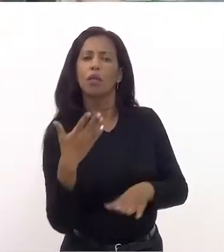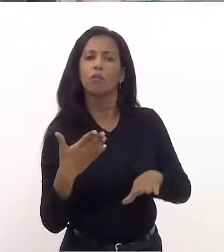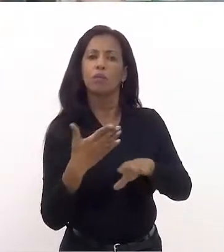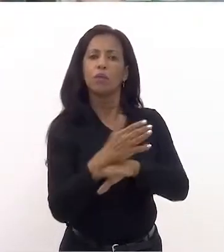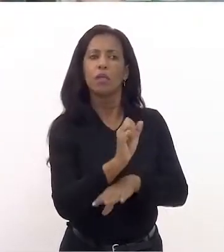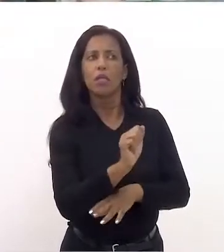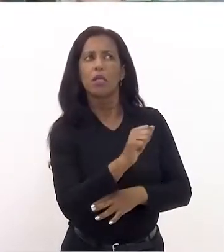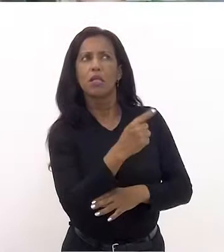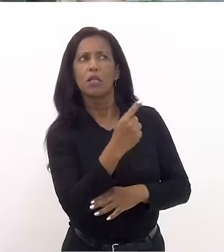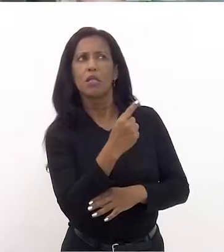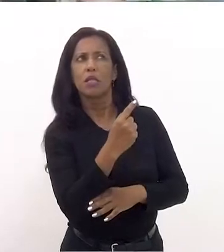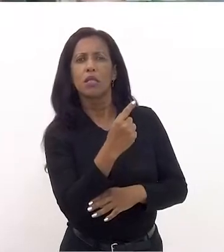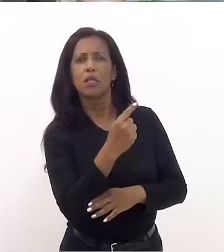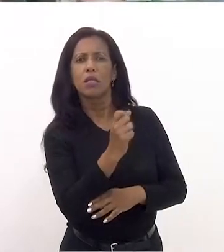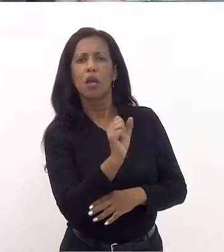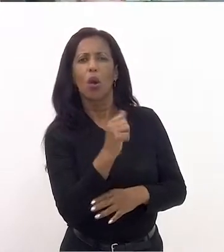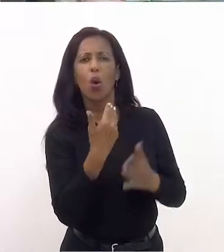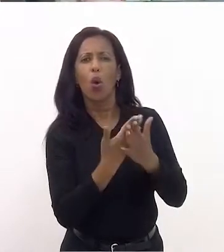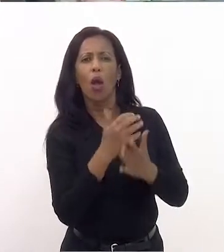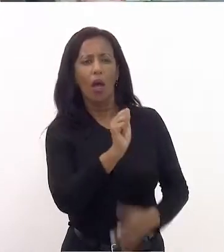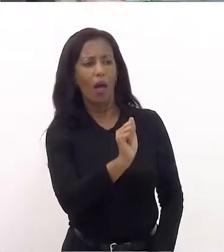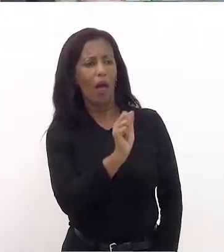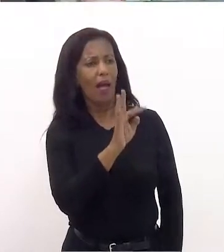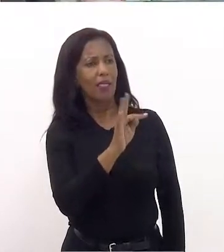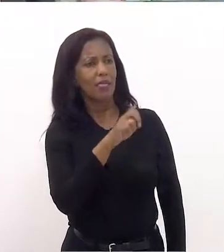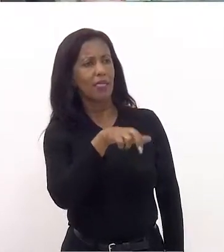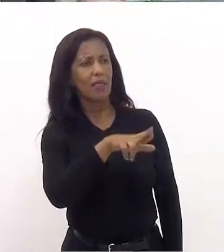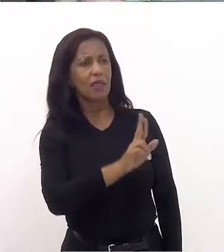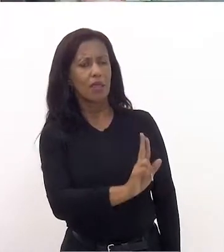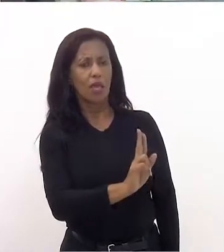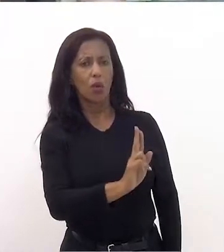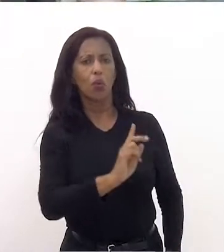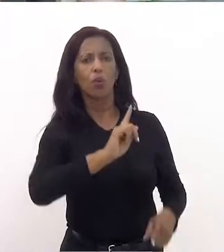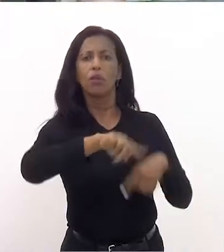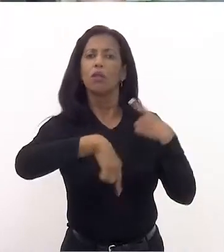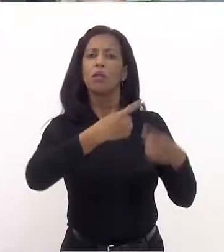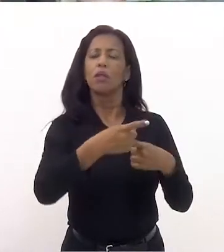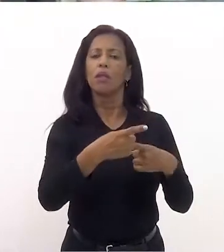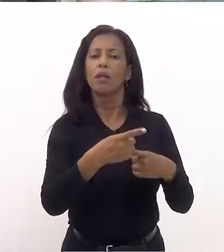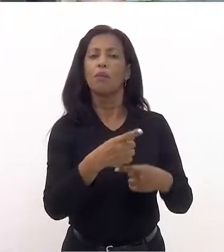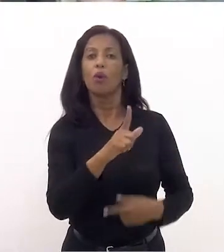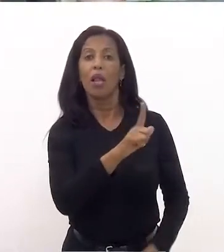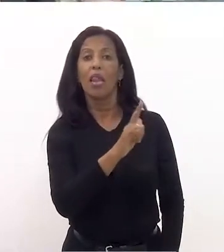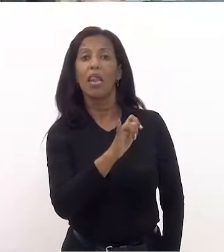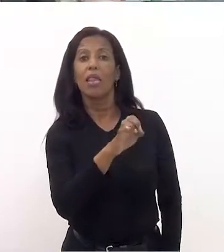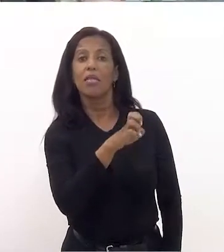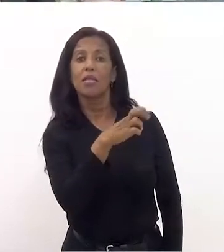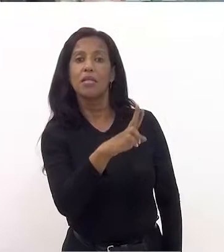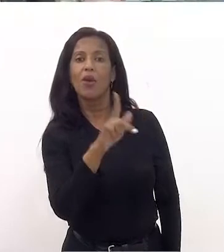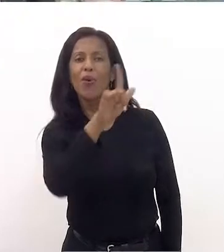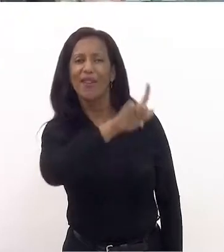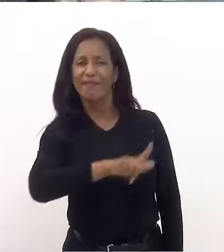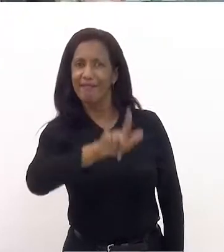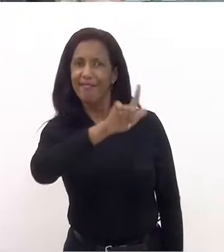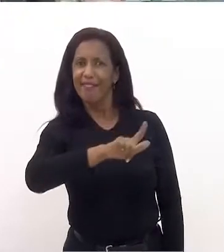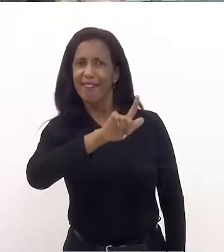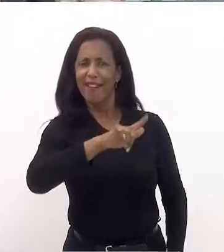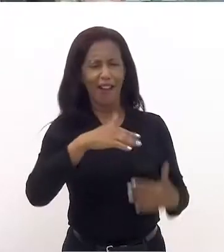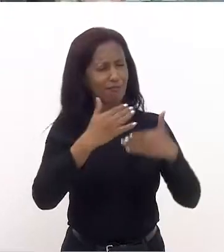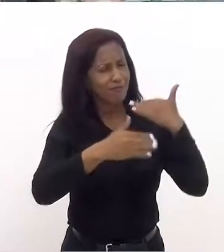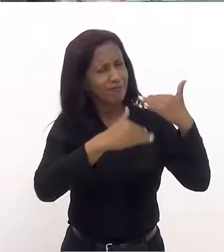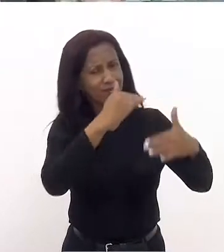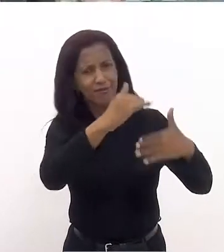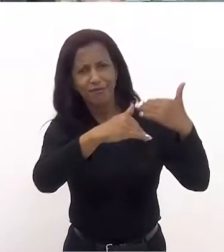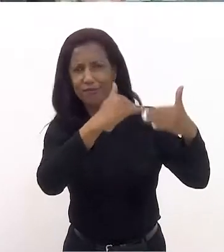o Colégio o Colégio Ateneu Dom Bosco, depois entrei no Liceu Literário